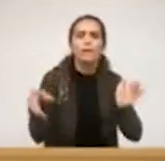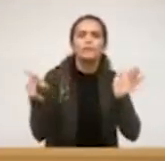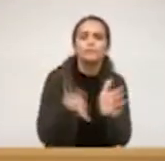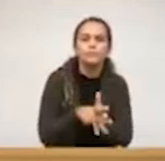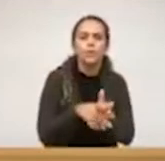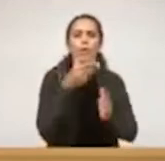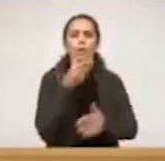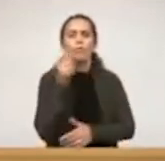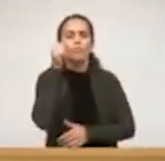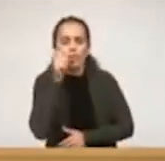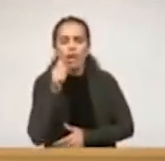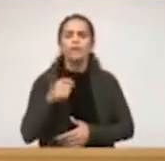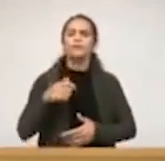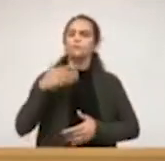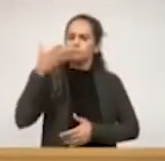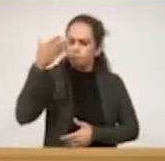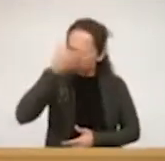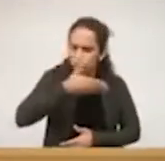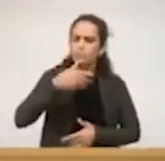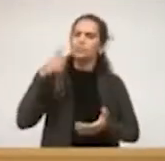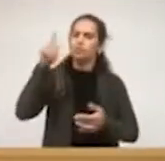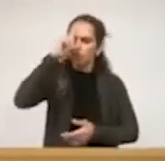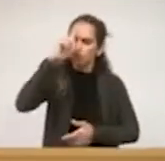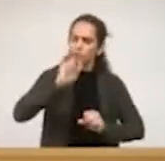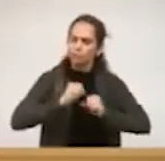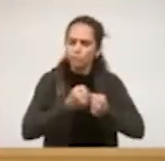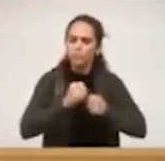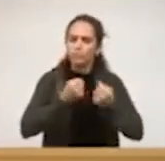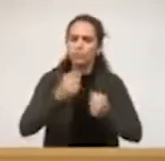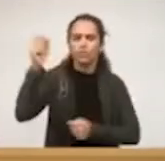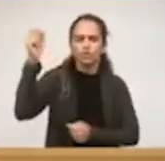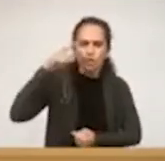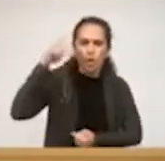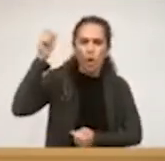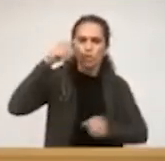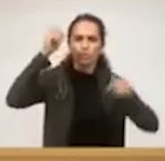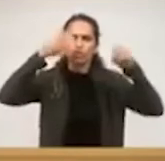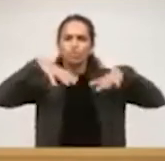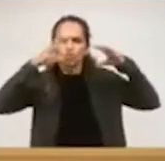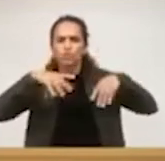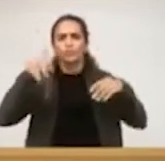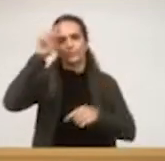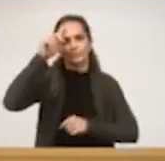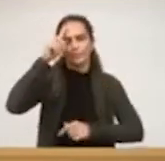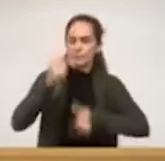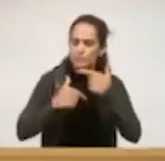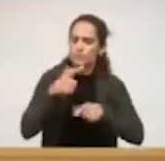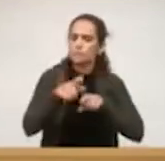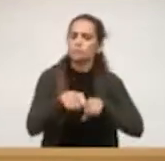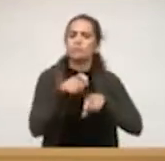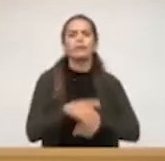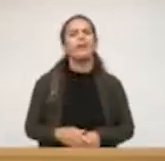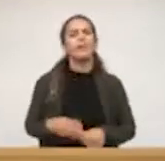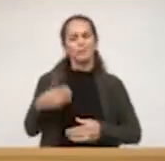mulheres trabalhadores que enfrentam de sol a sol para produzir todos os dias chega no campo o